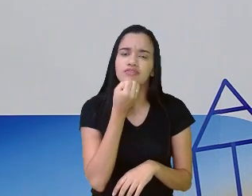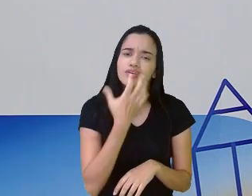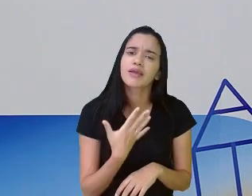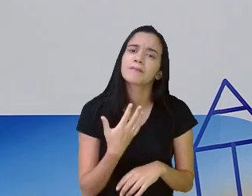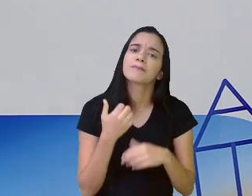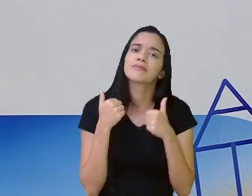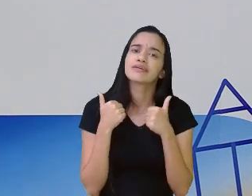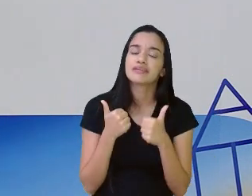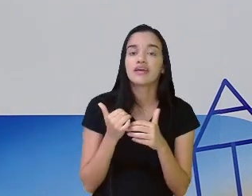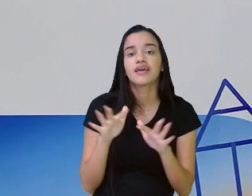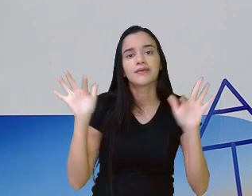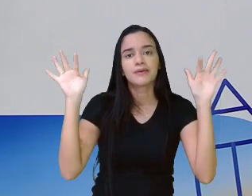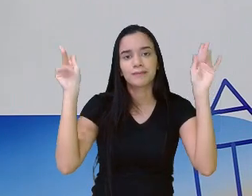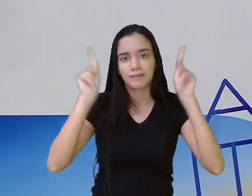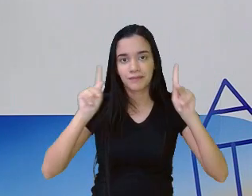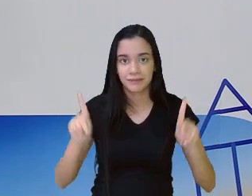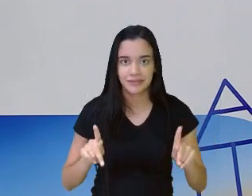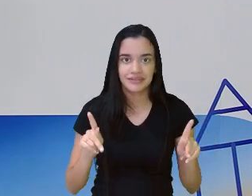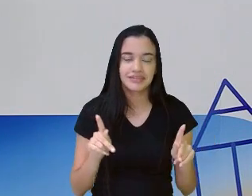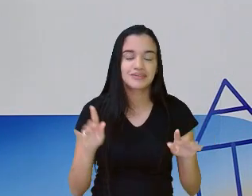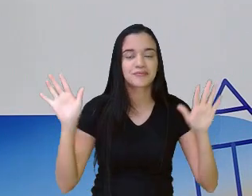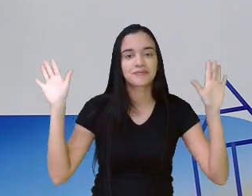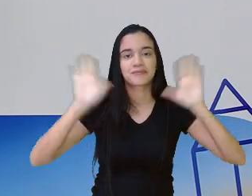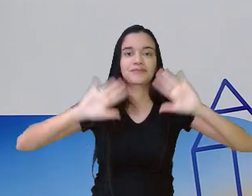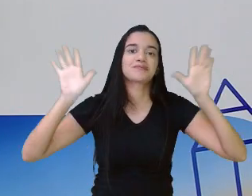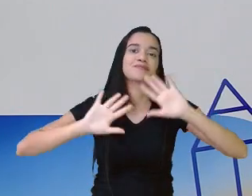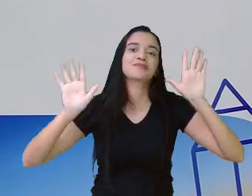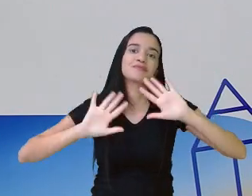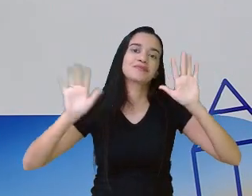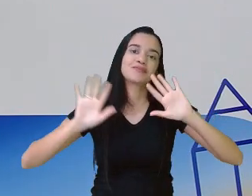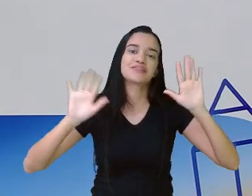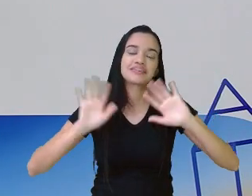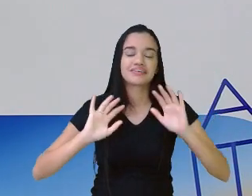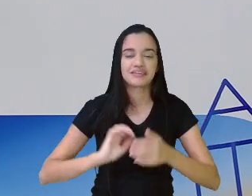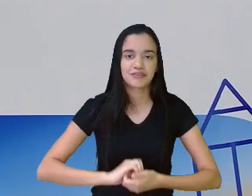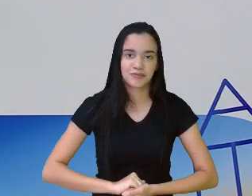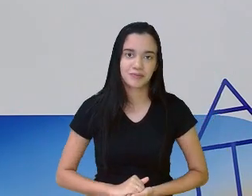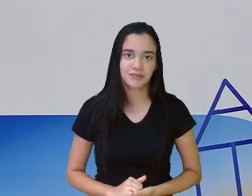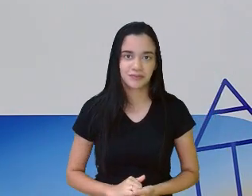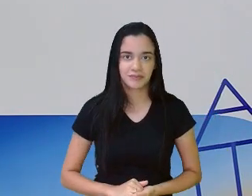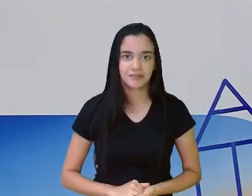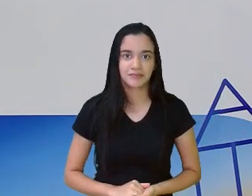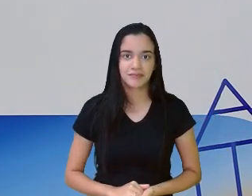Fiquem bem, fiquem em paz. E até logo. Eu vou chupar um bombonzinho desse. Tchau.